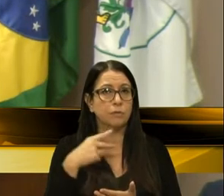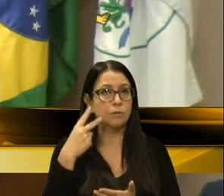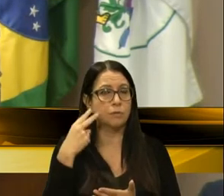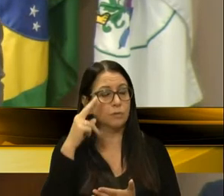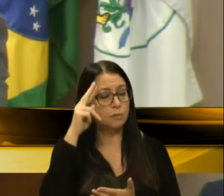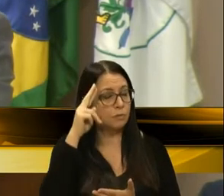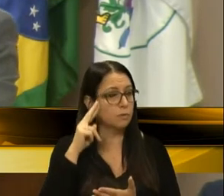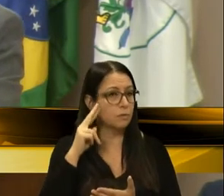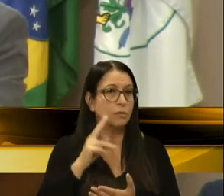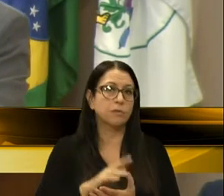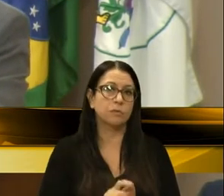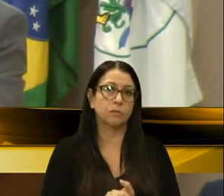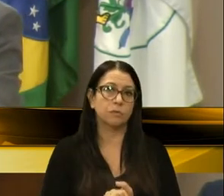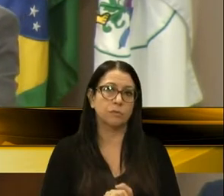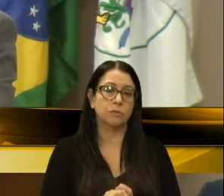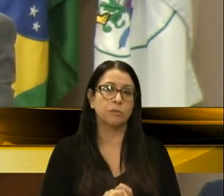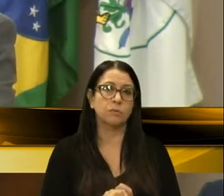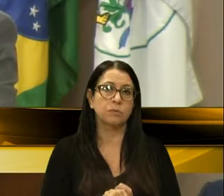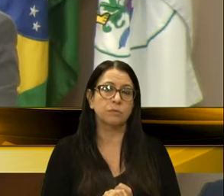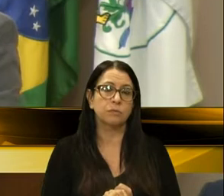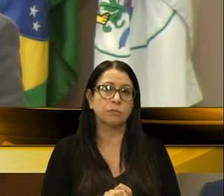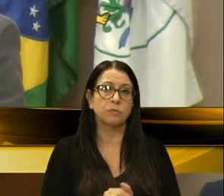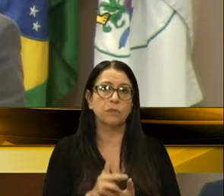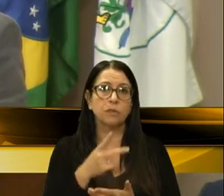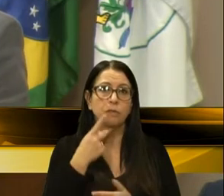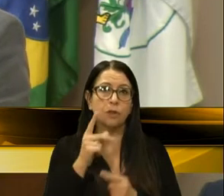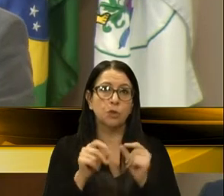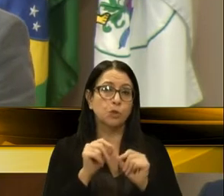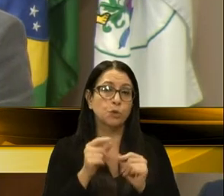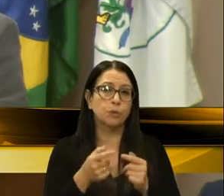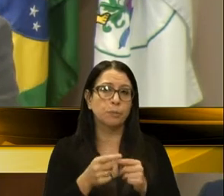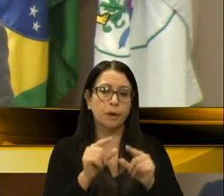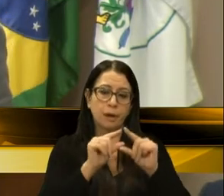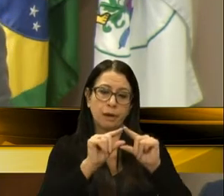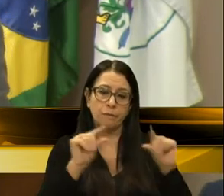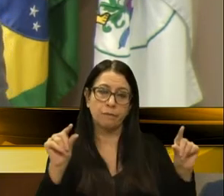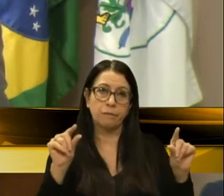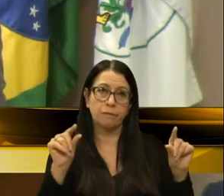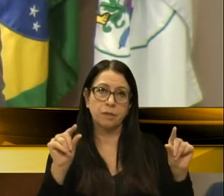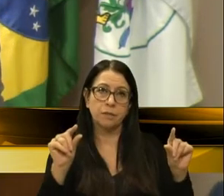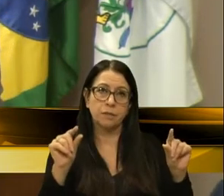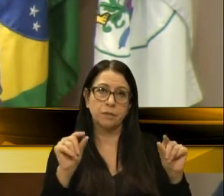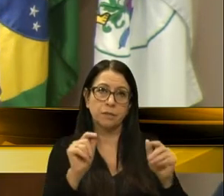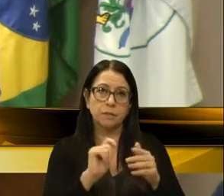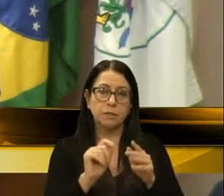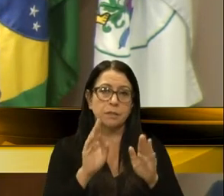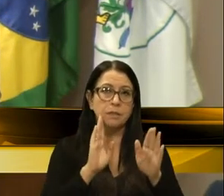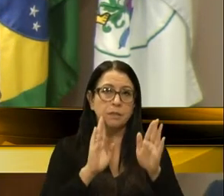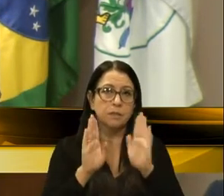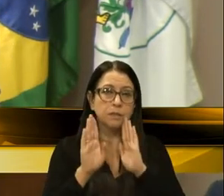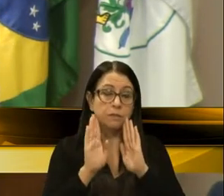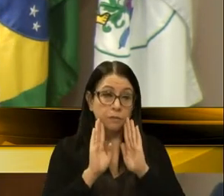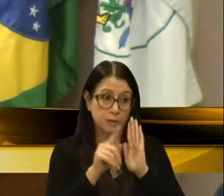Rafael Bueno, que ele falou sobre aquela frase, né, escrita no Facebook